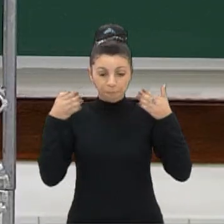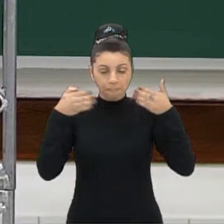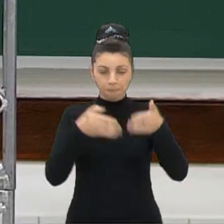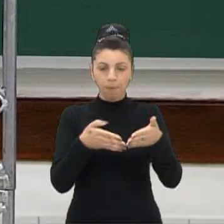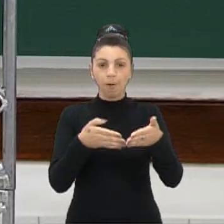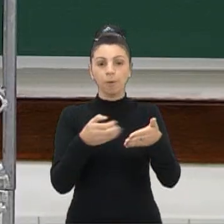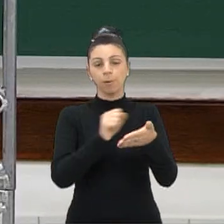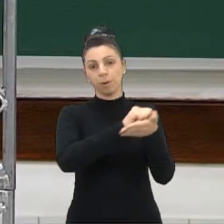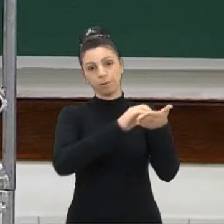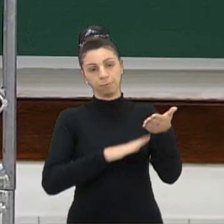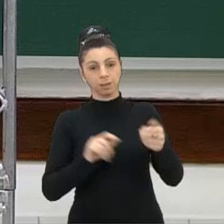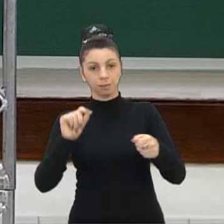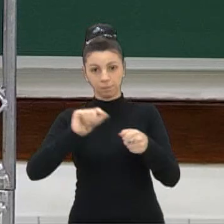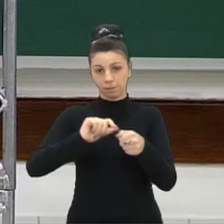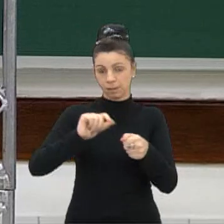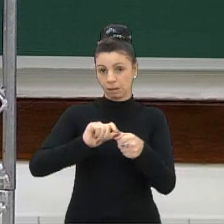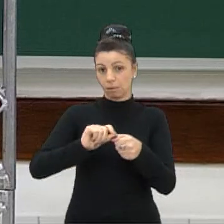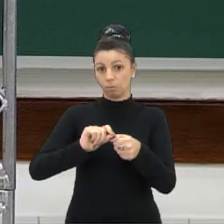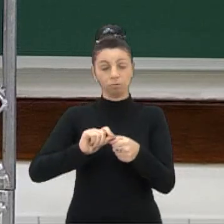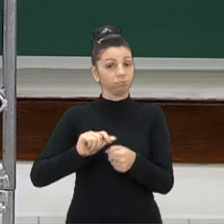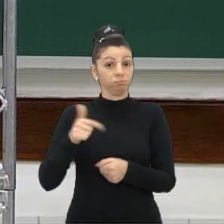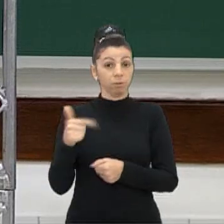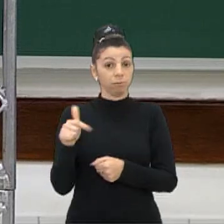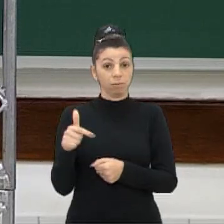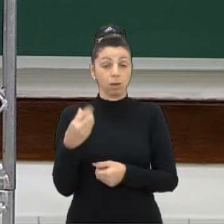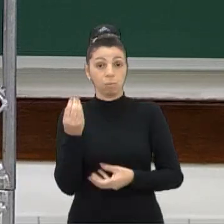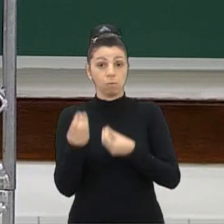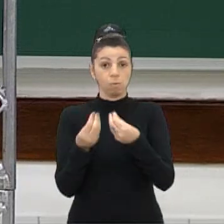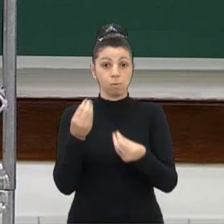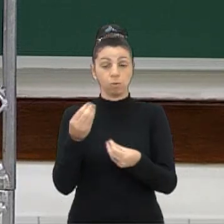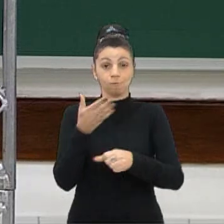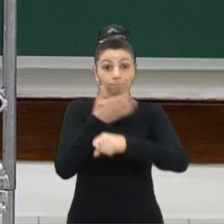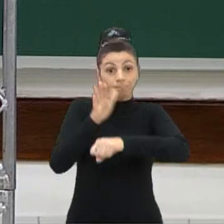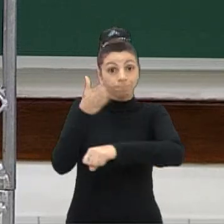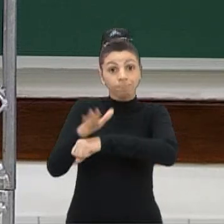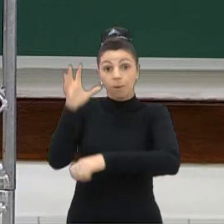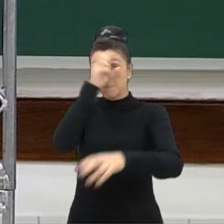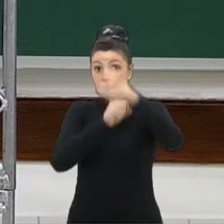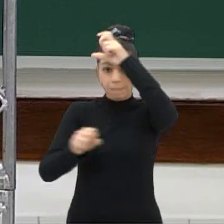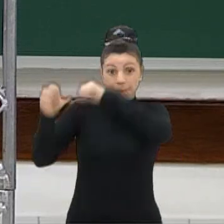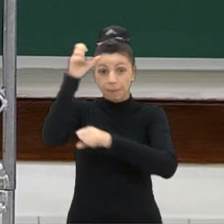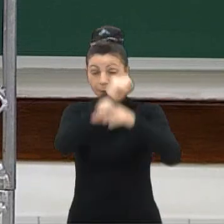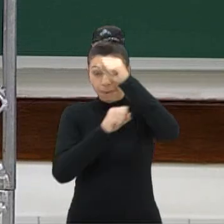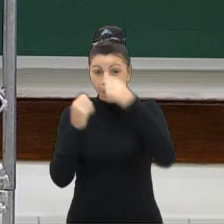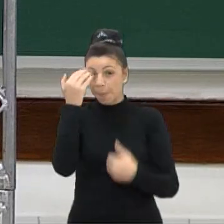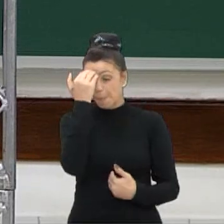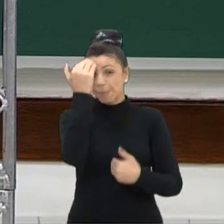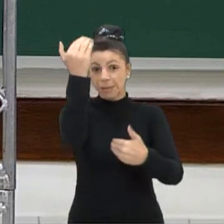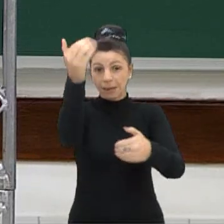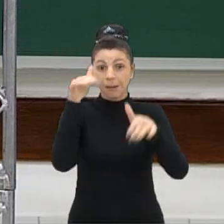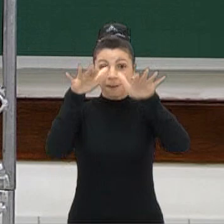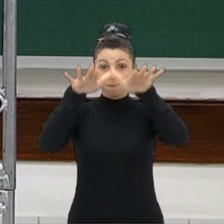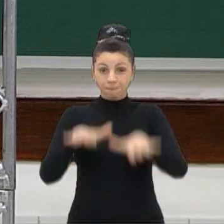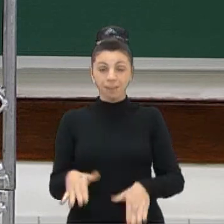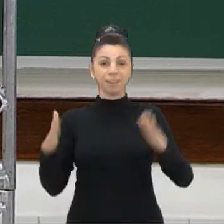os exercícios, né, não tem outra forma de aprender a não ser praticando, certo? Muita gratidão e fiquem em